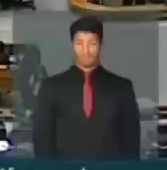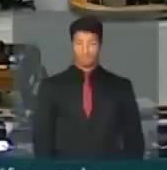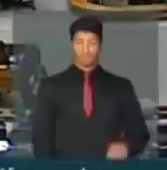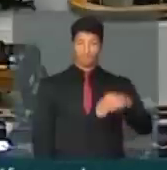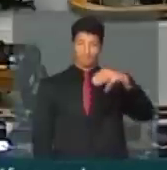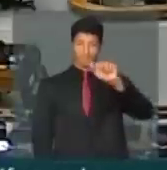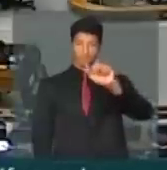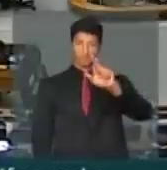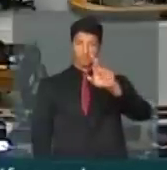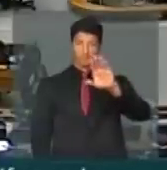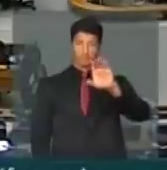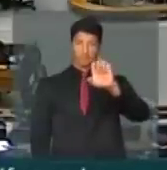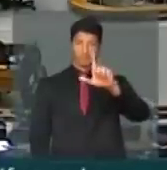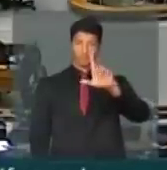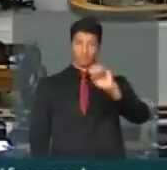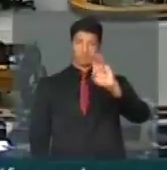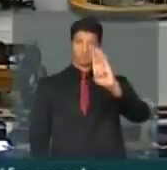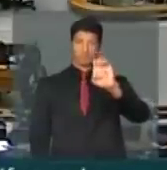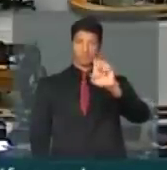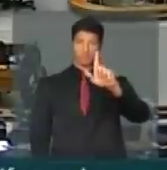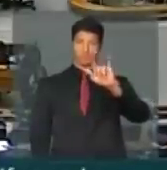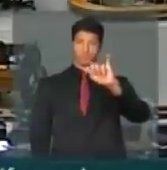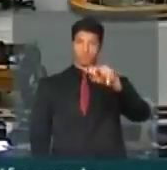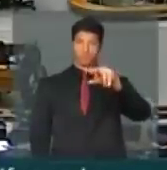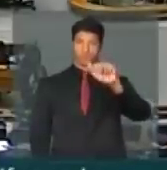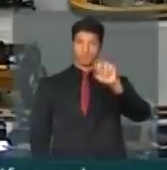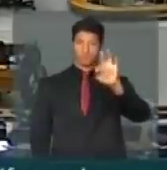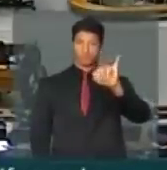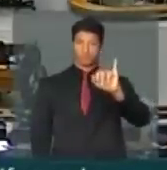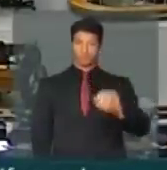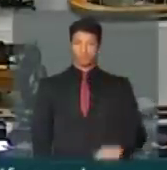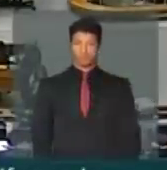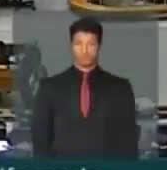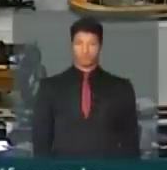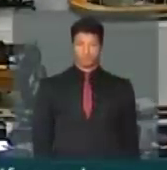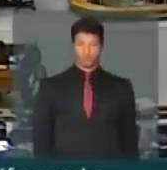Belinati. Ué, ah, é que